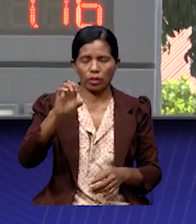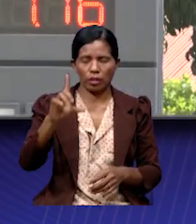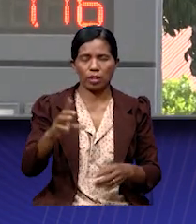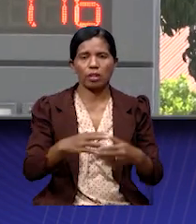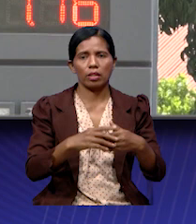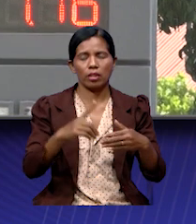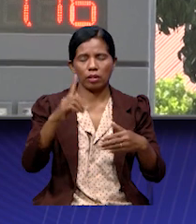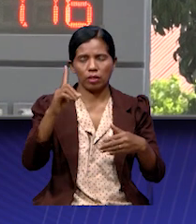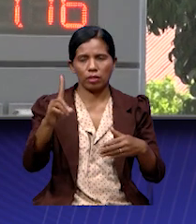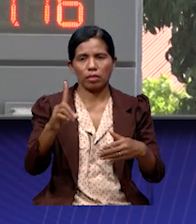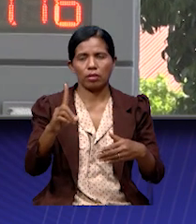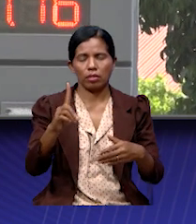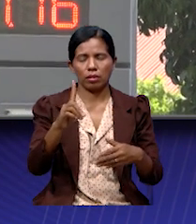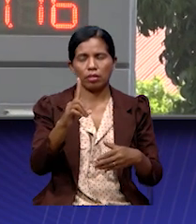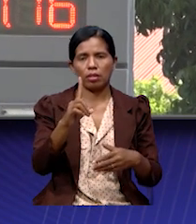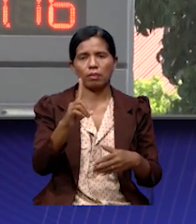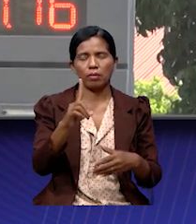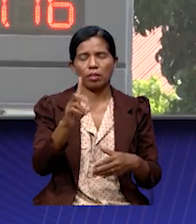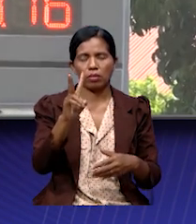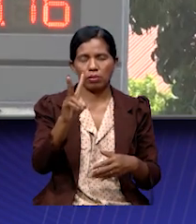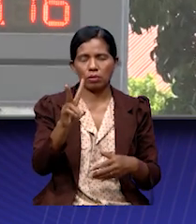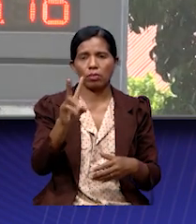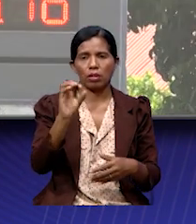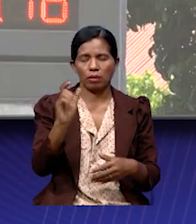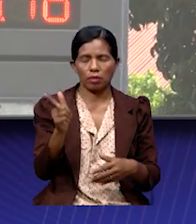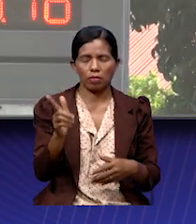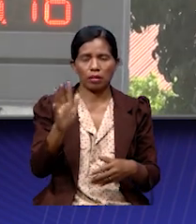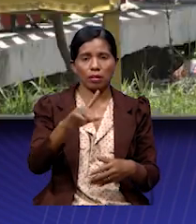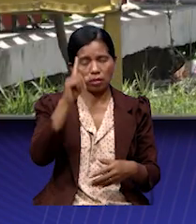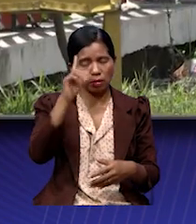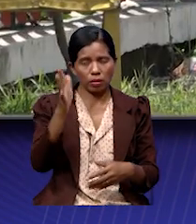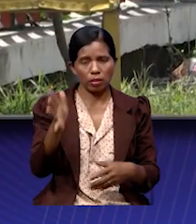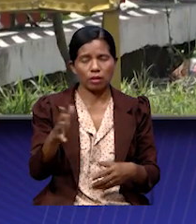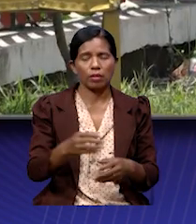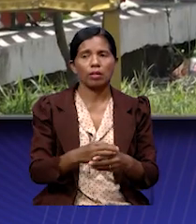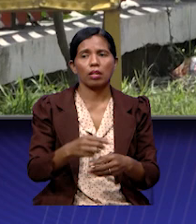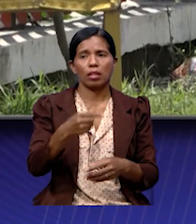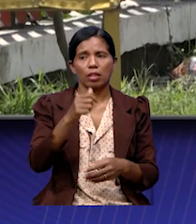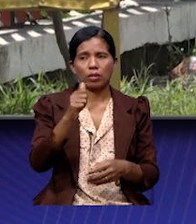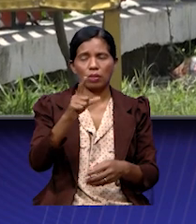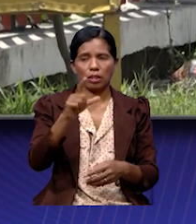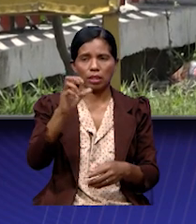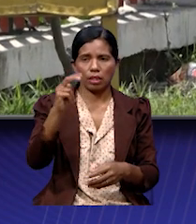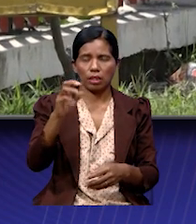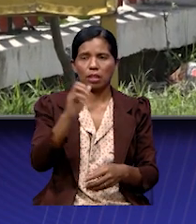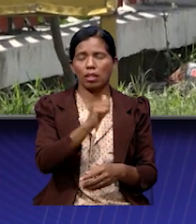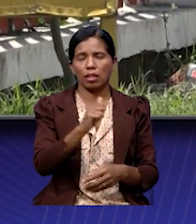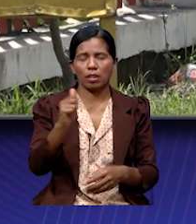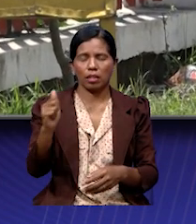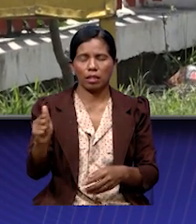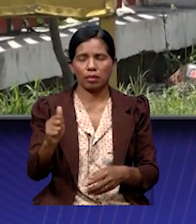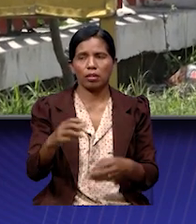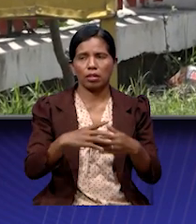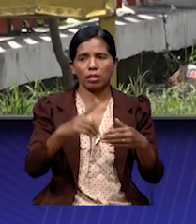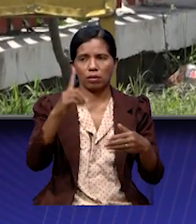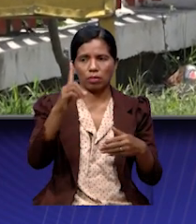dolar ida centavo ru anulo resin lima no gasolina ne falling haus di dolar ida to dolar ida liu